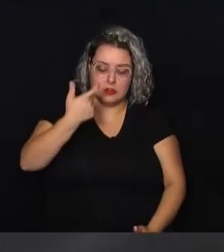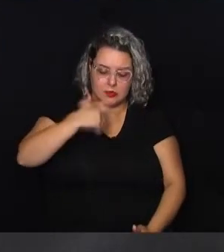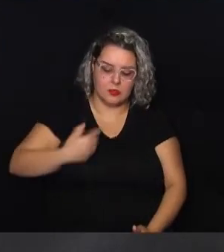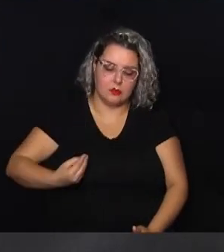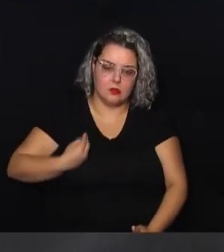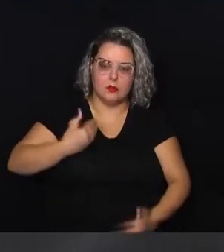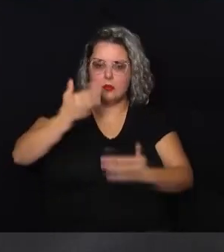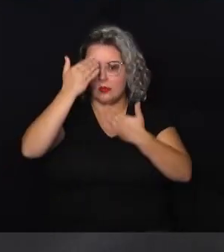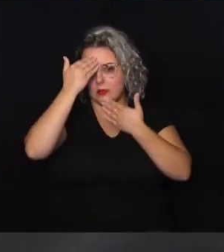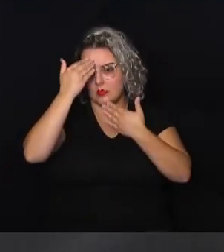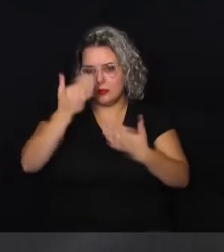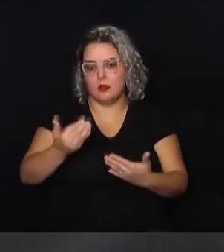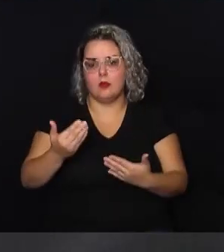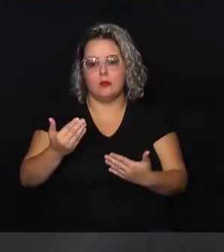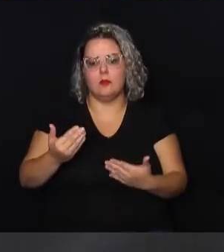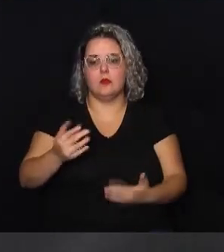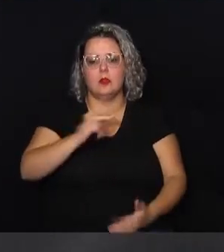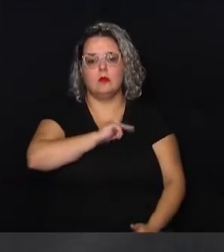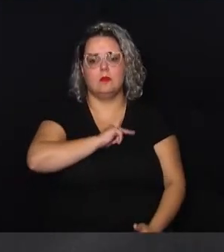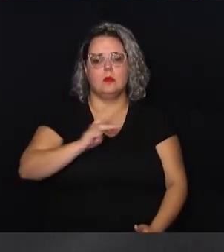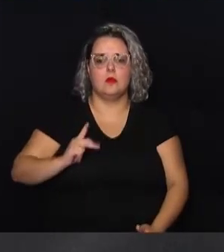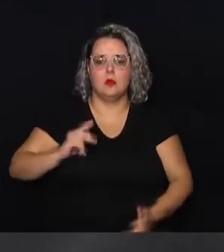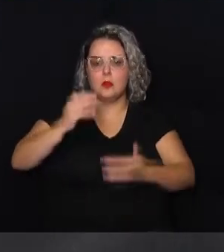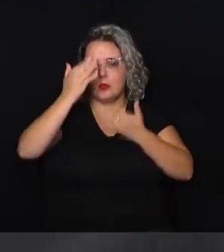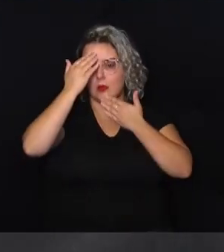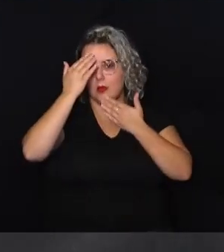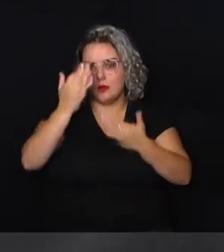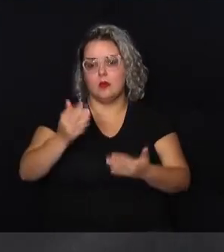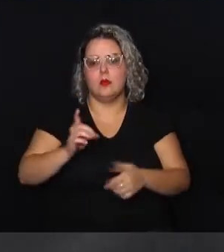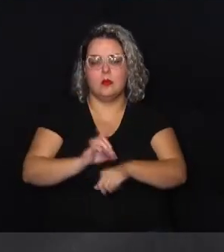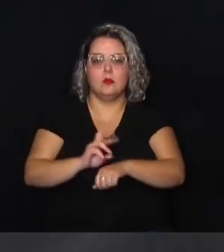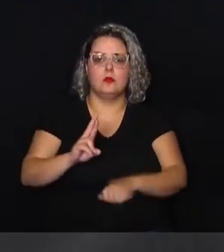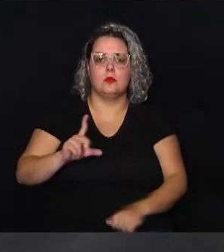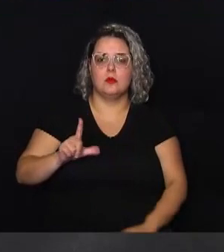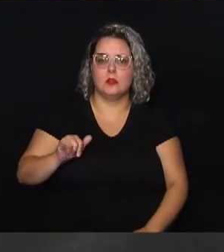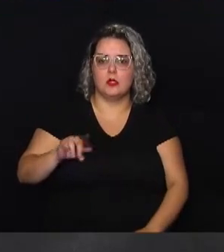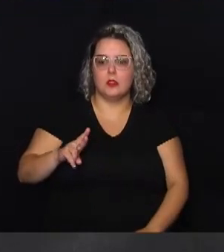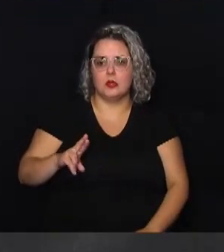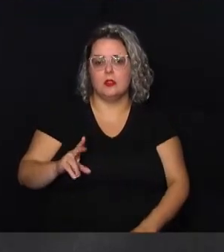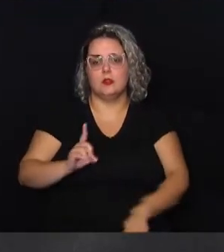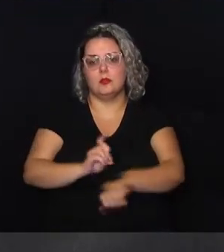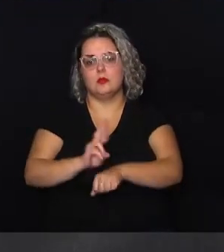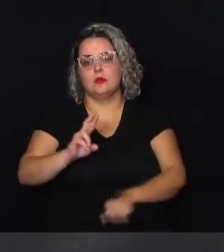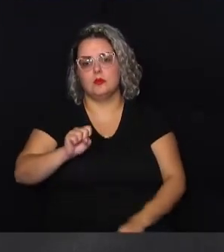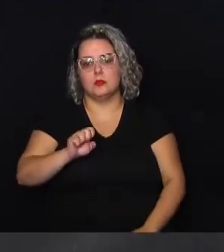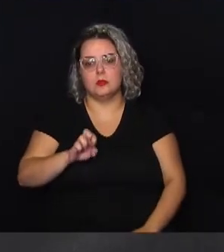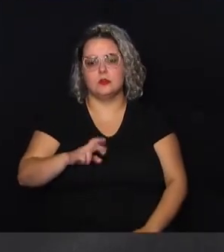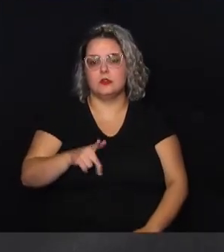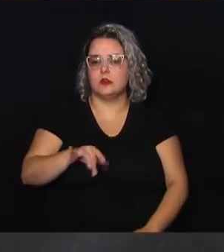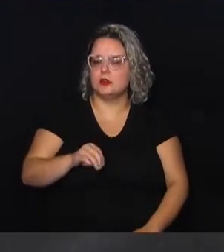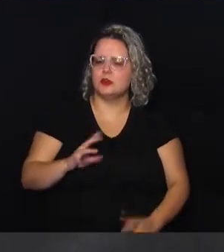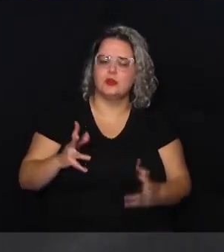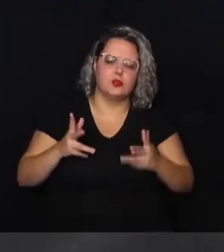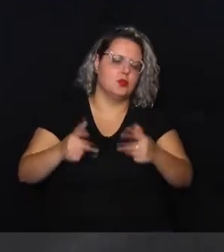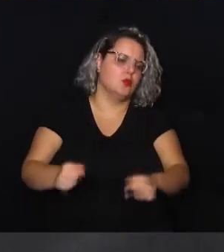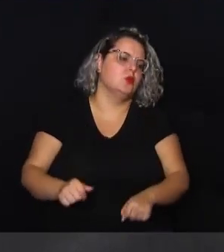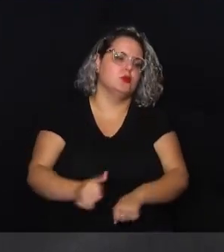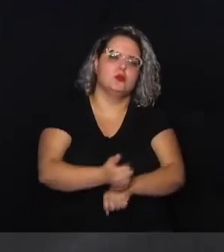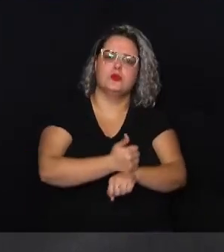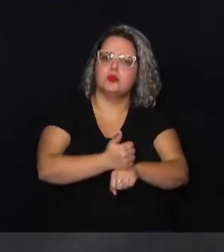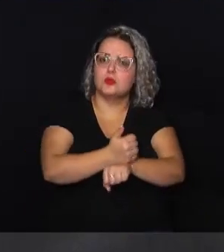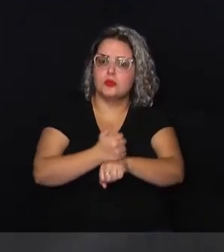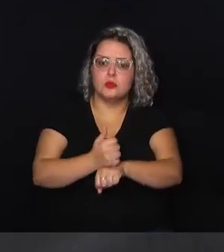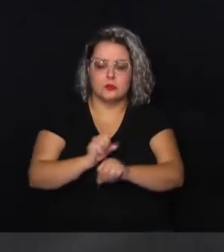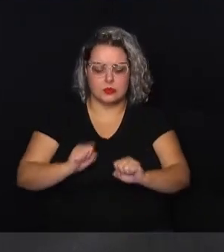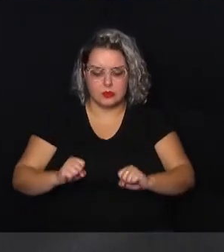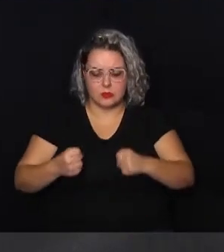Muitíssimo obrigado, presidente, muitíssimo obrigado, doutor Lair, doutor Sérgio, todos os profissionais que estão nessa